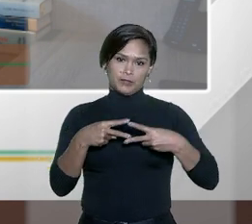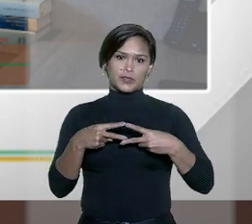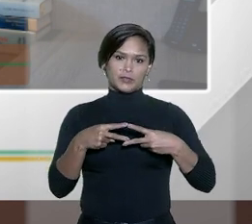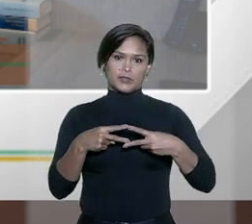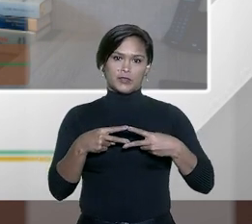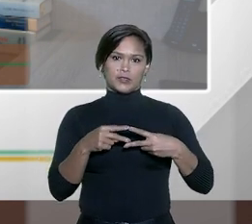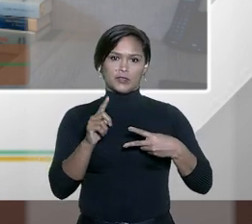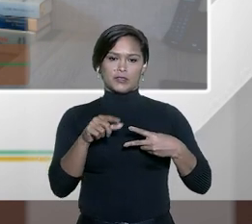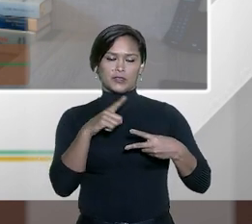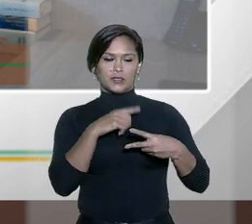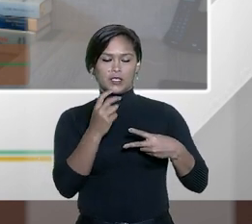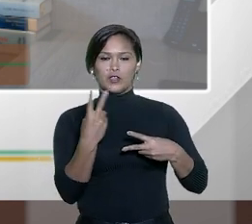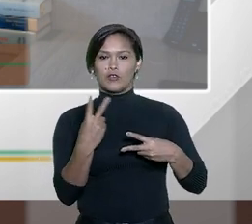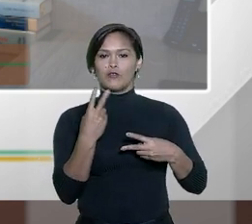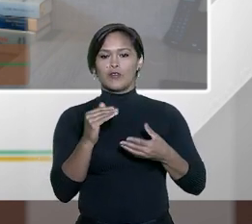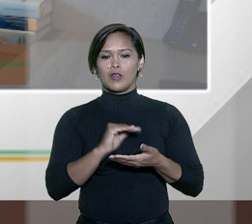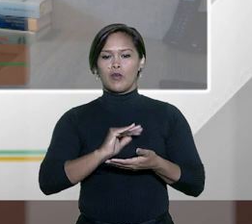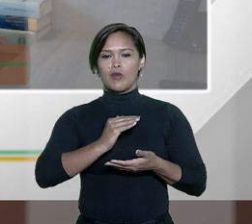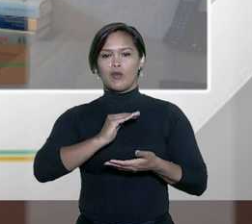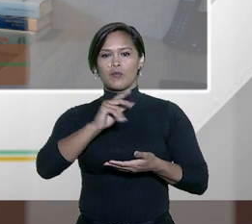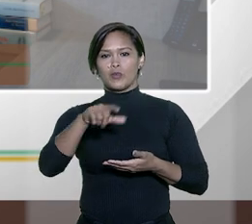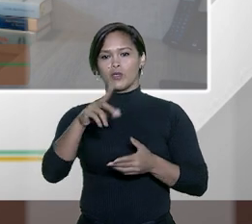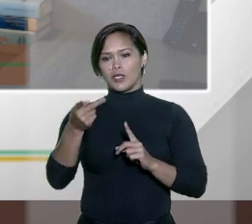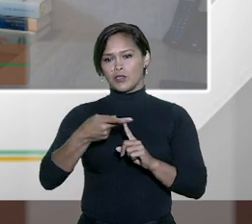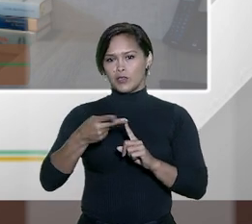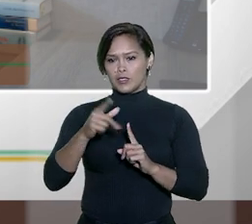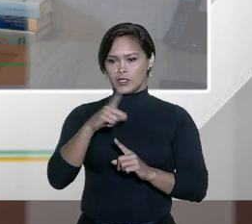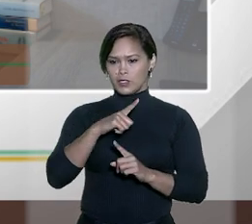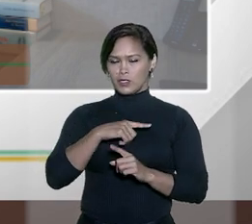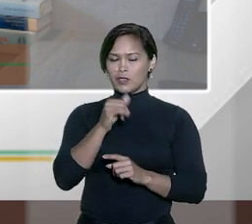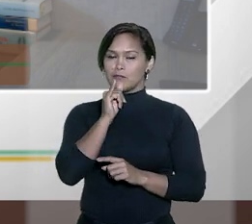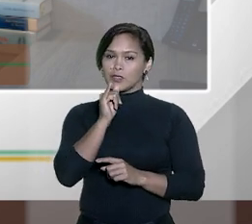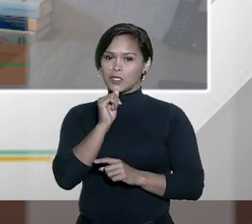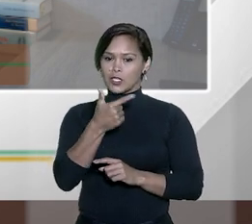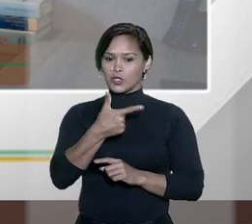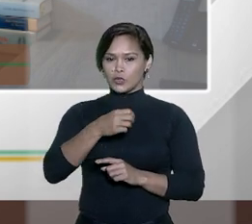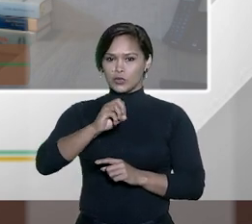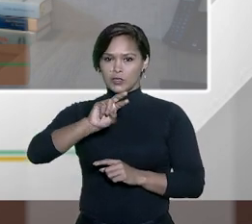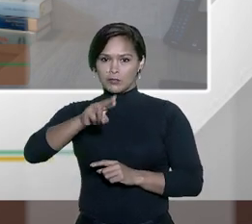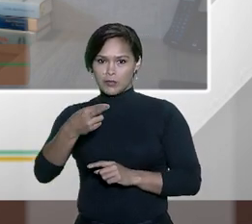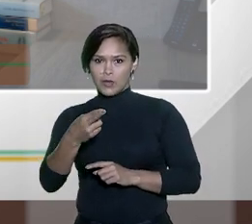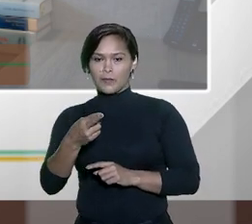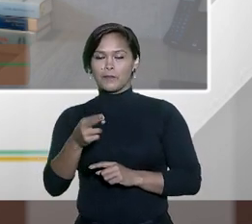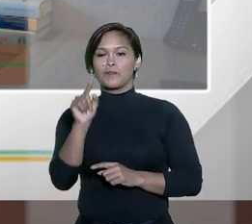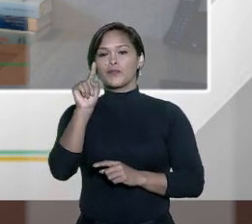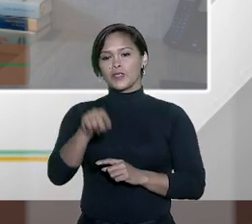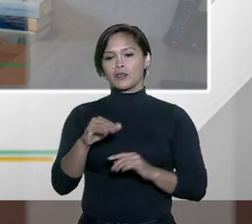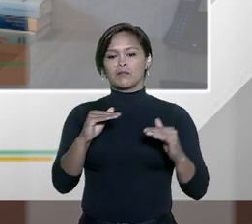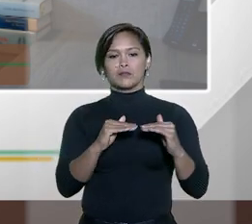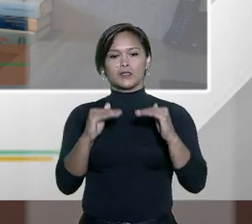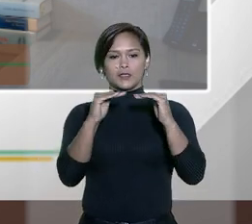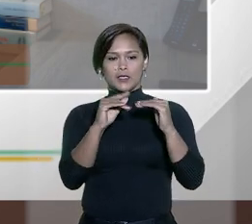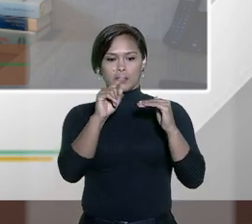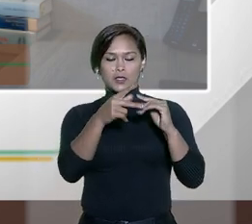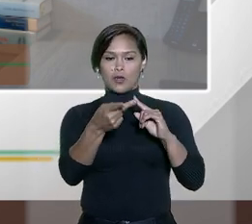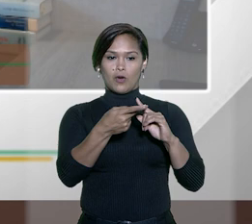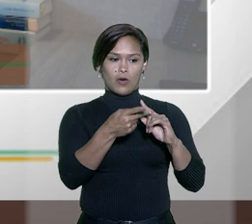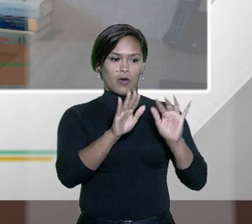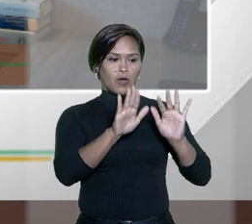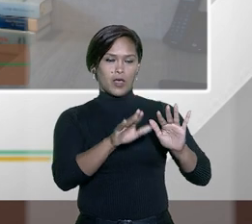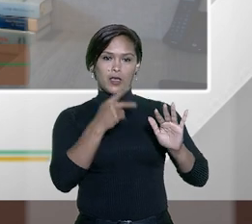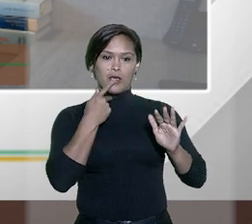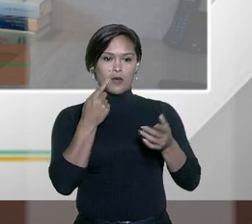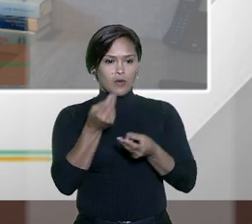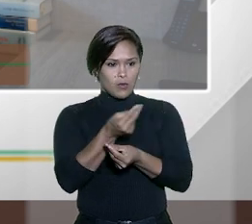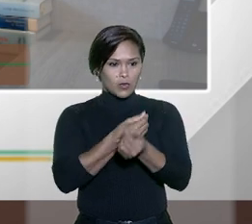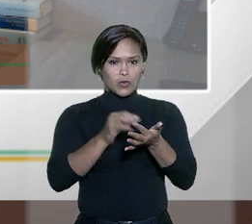previdenciário, e o valor acumulado que o seu cliente tem a receber é, por exemplo, 200 mil reais, e ele estabeleceu com esse cliente